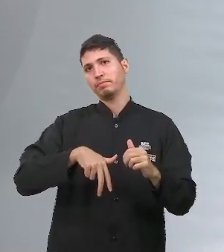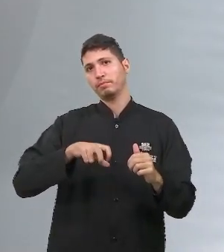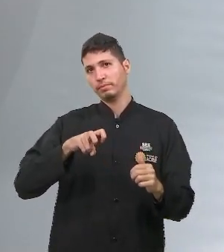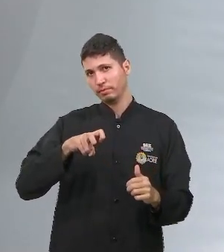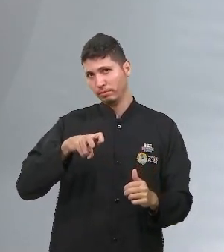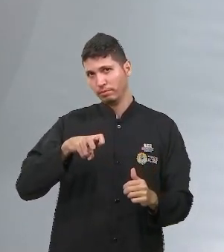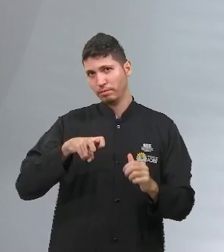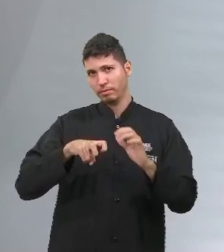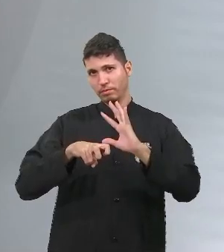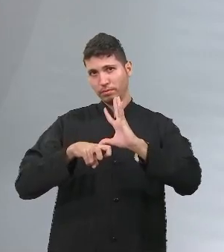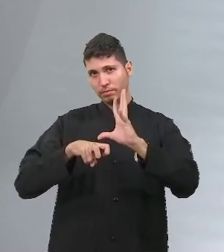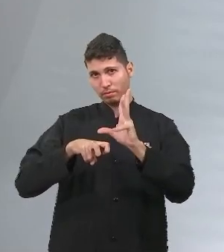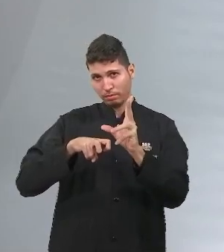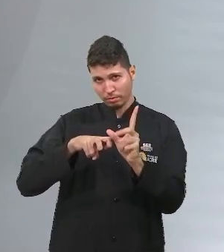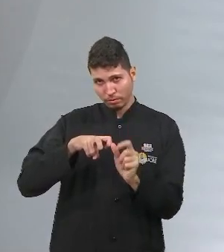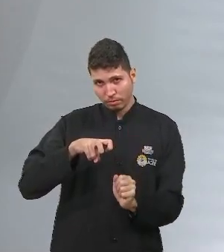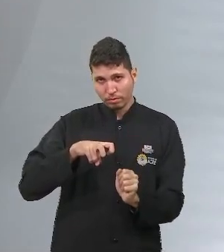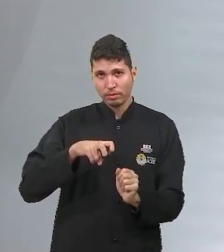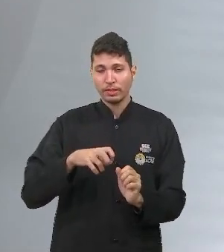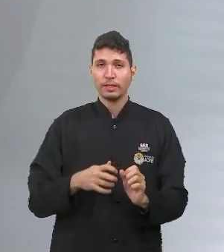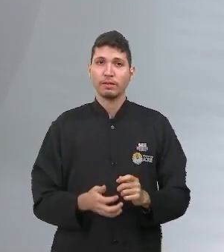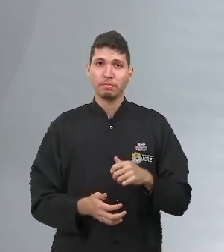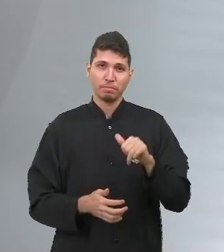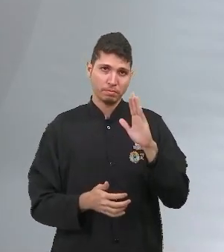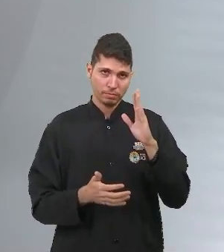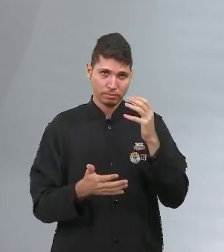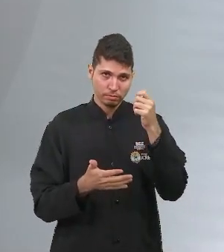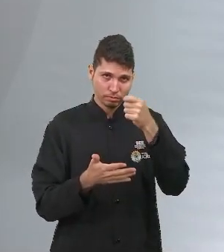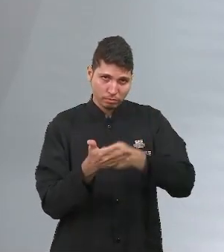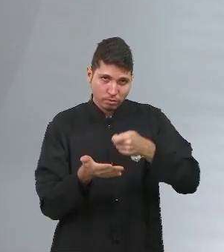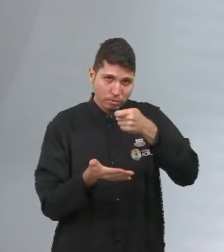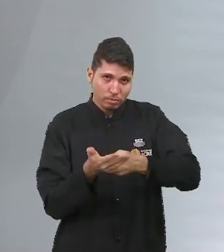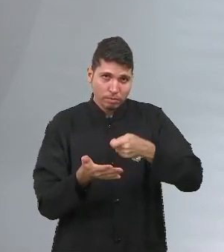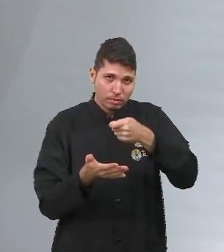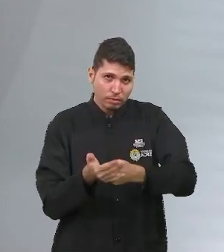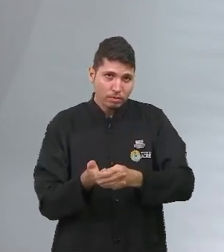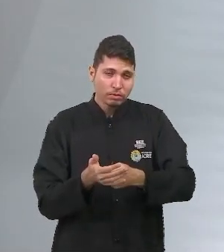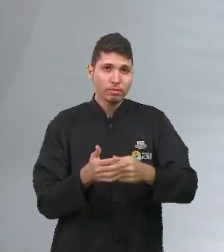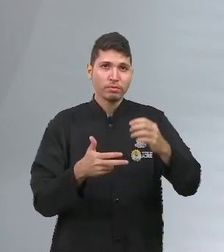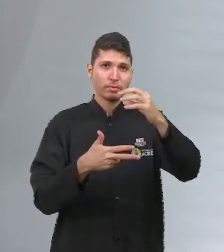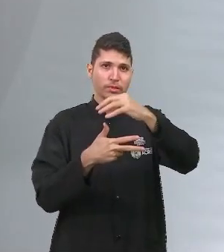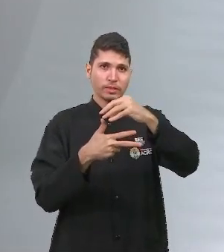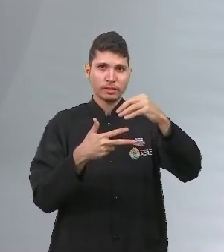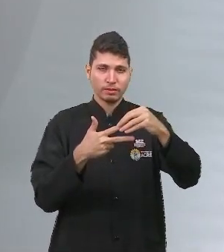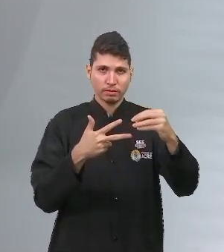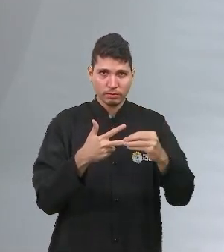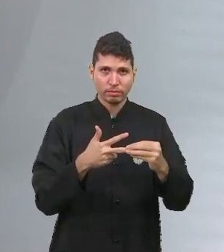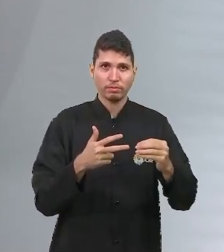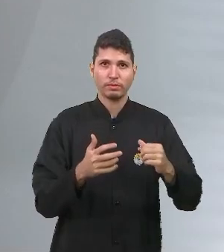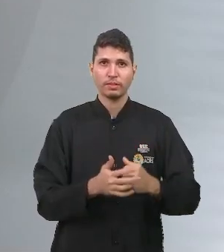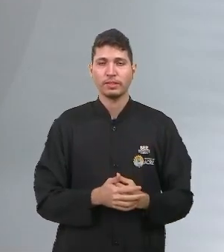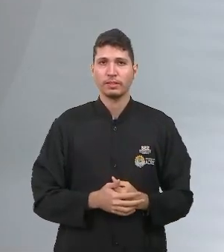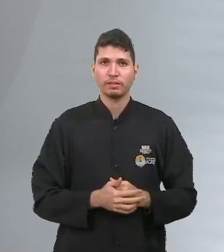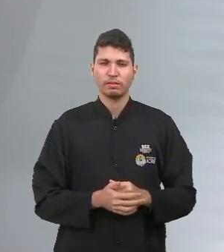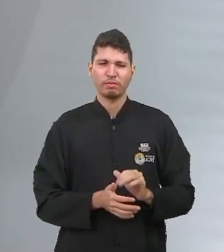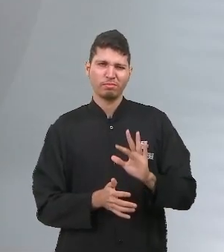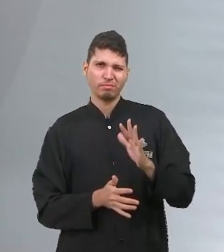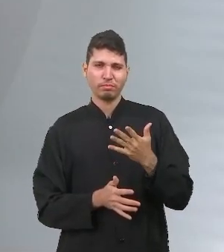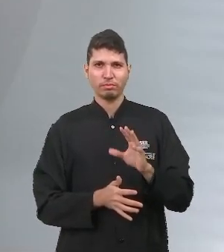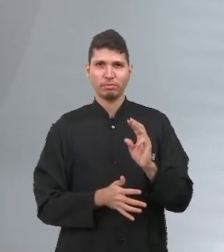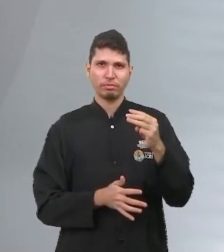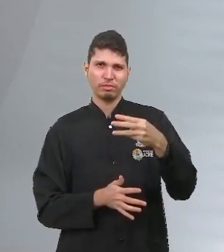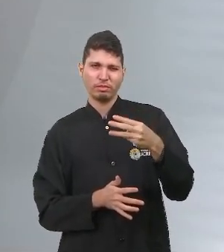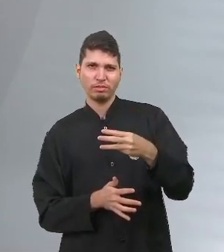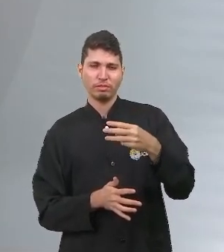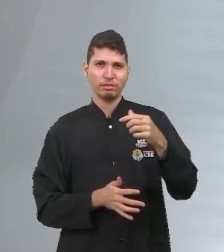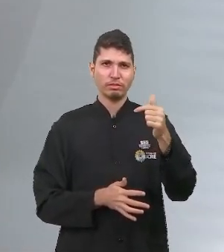são cobrados no Enem. Então nós temos aí... tem ano que ele é o segundo, tem ano que ele é o terceiro, tem ano que ele é o segundo, tem ano que ele